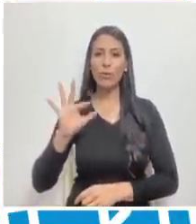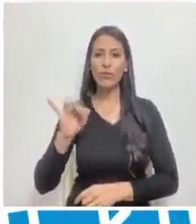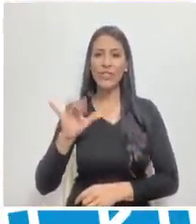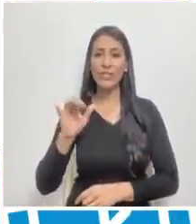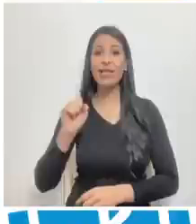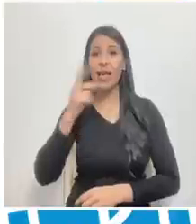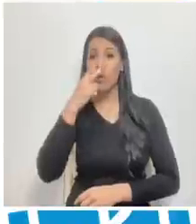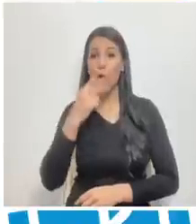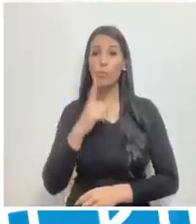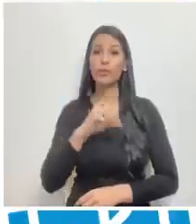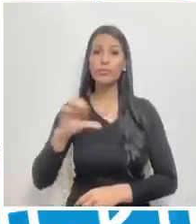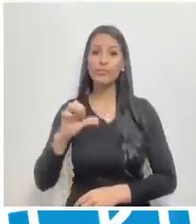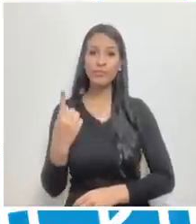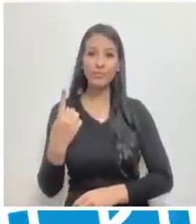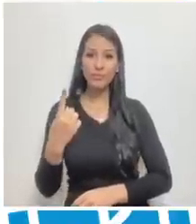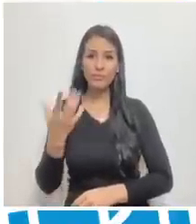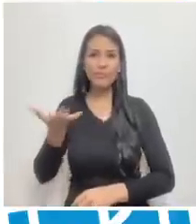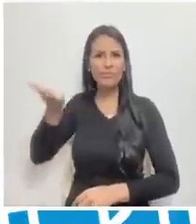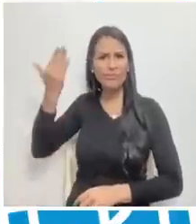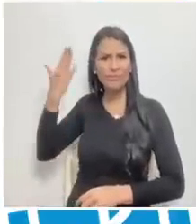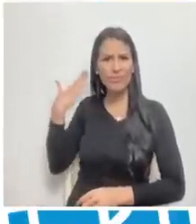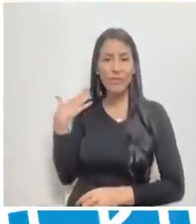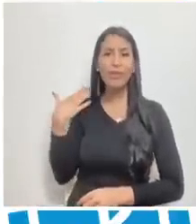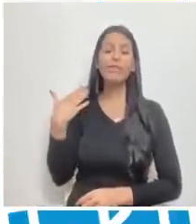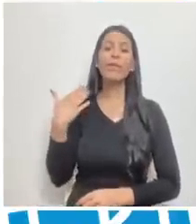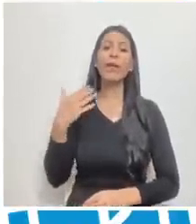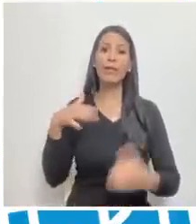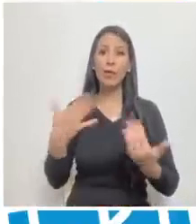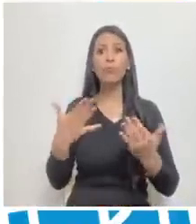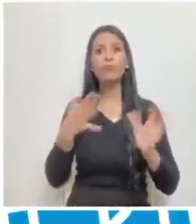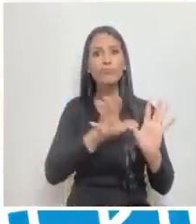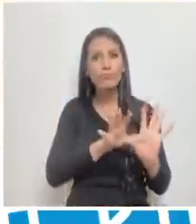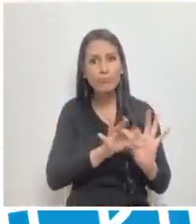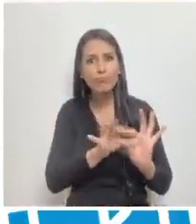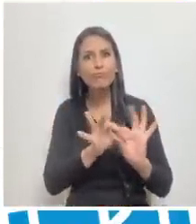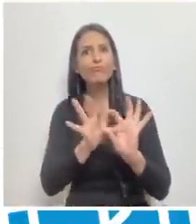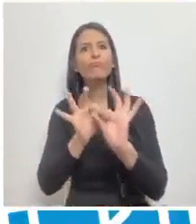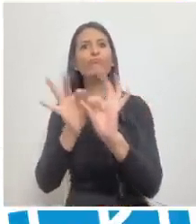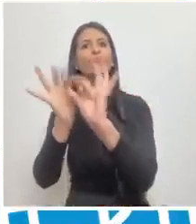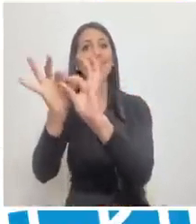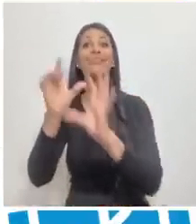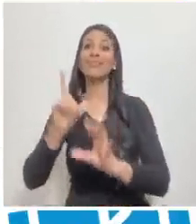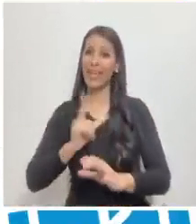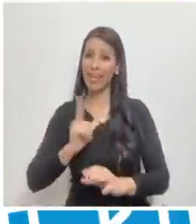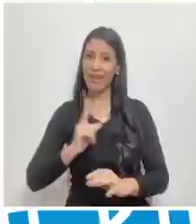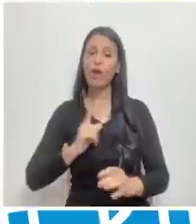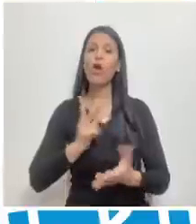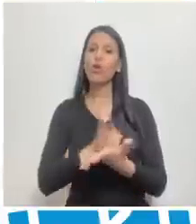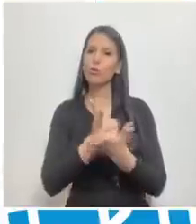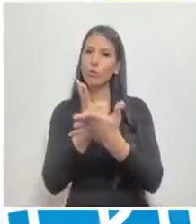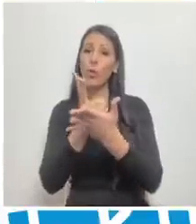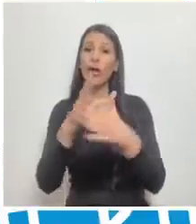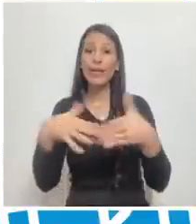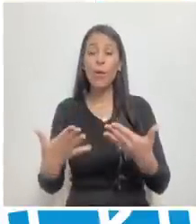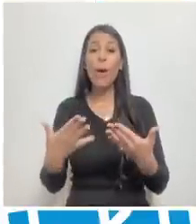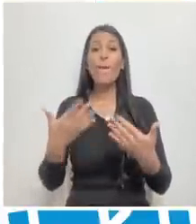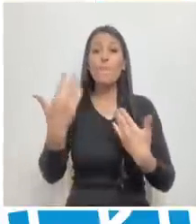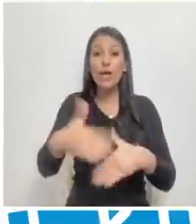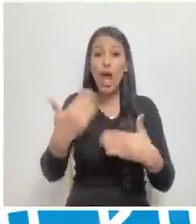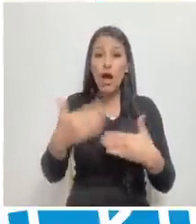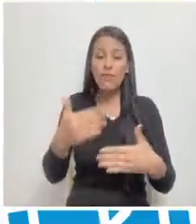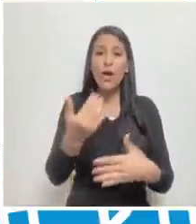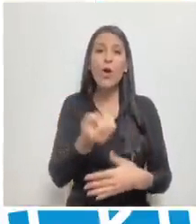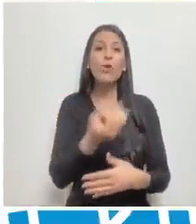nós não passamos, embora nós tenhamos aumentado quantitativamente as provas, nós